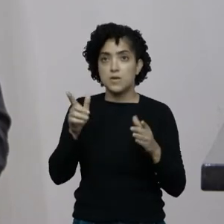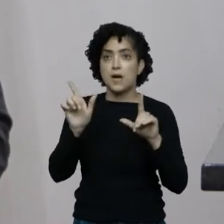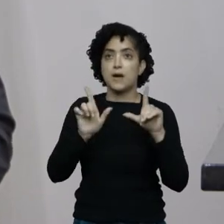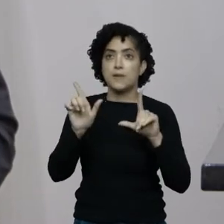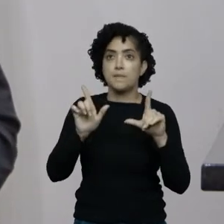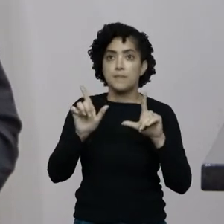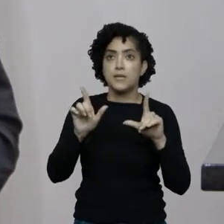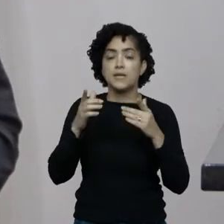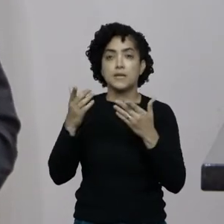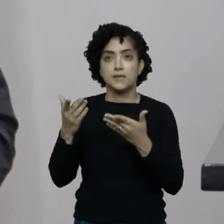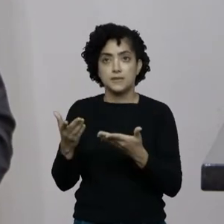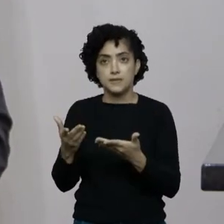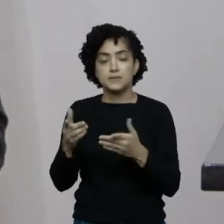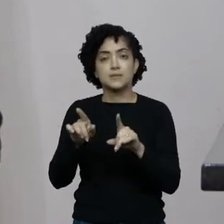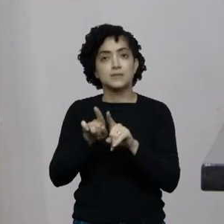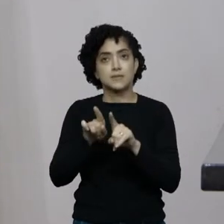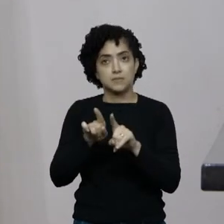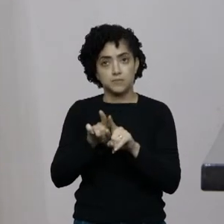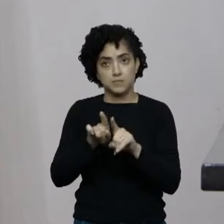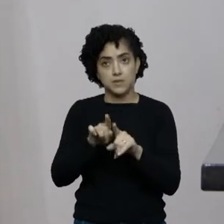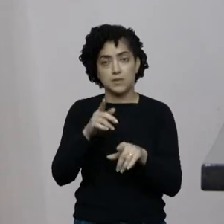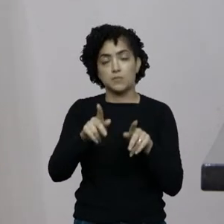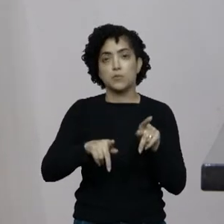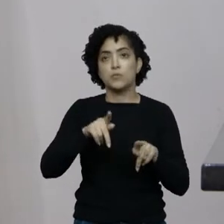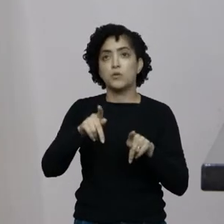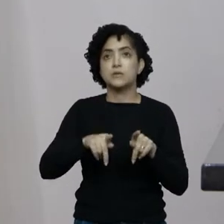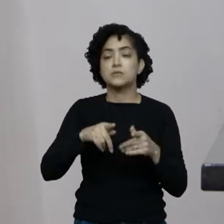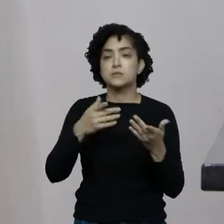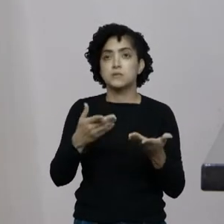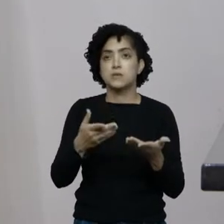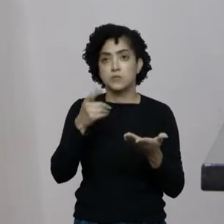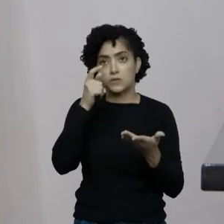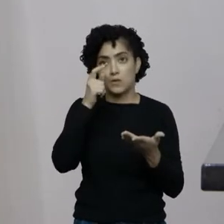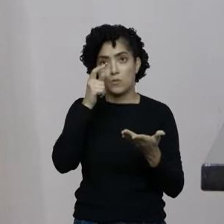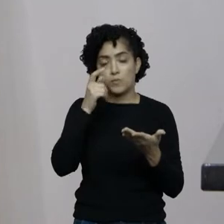aos Catarinenses eu quero